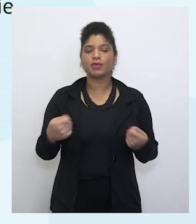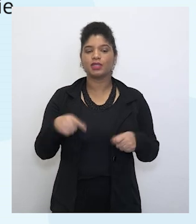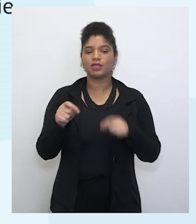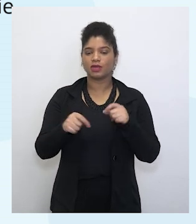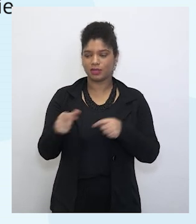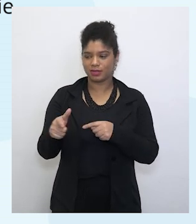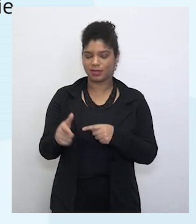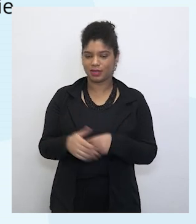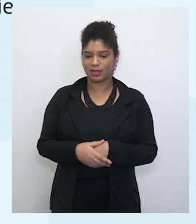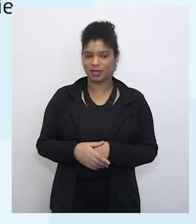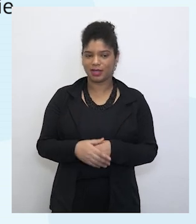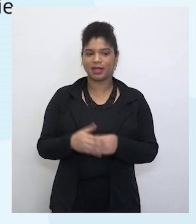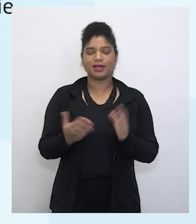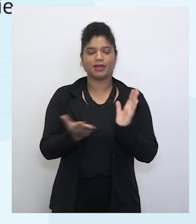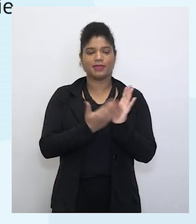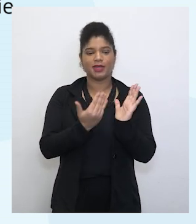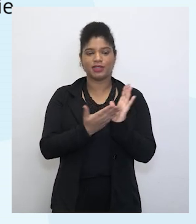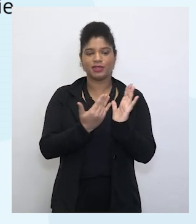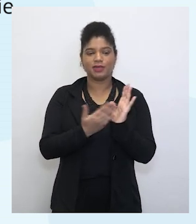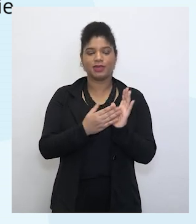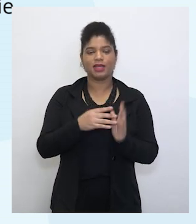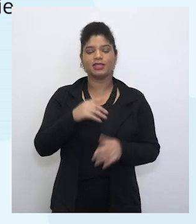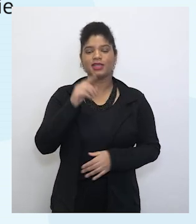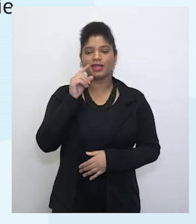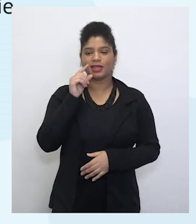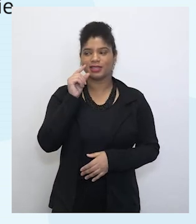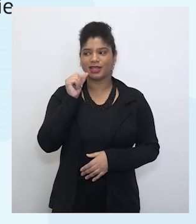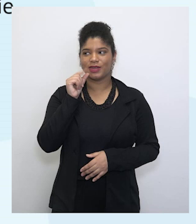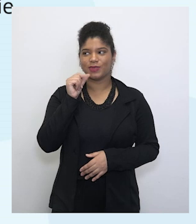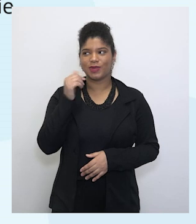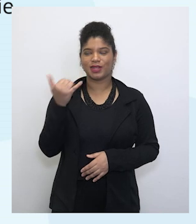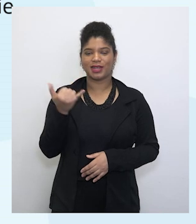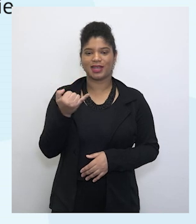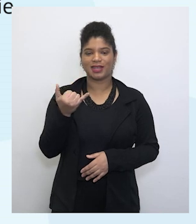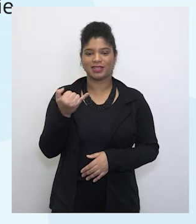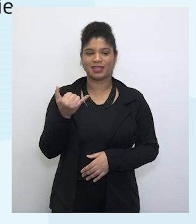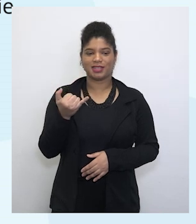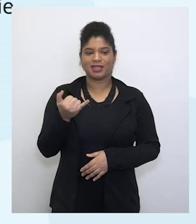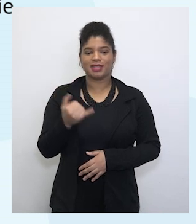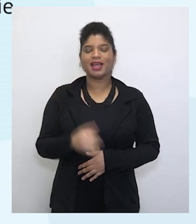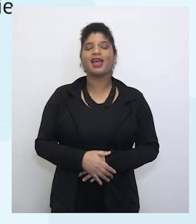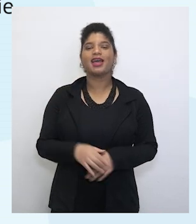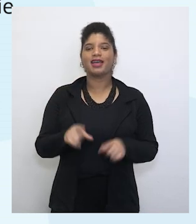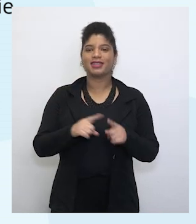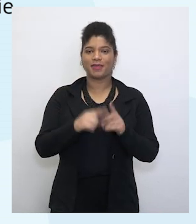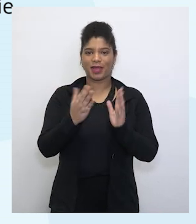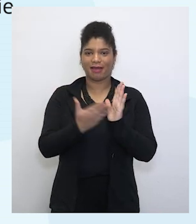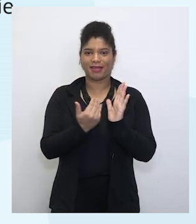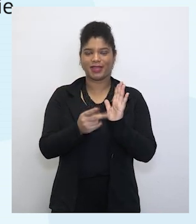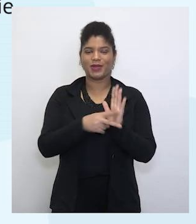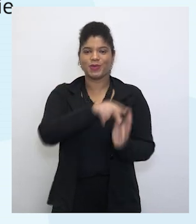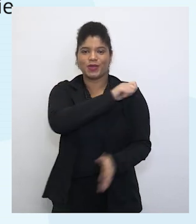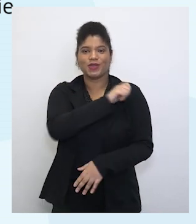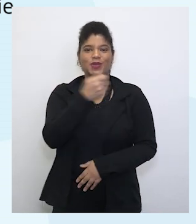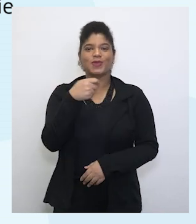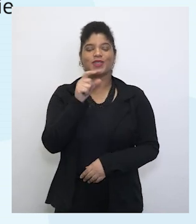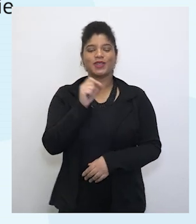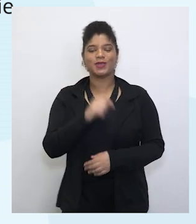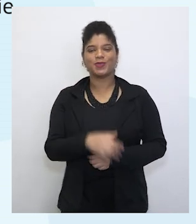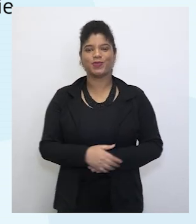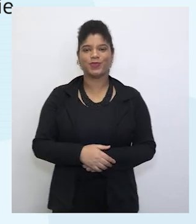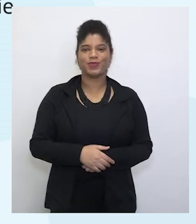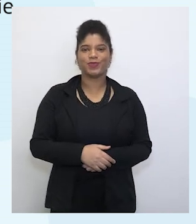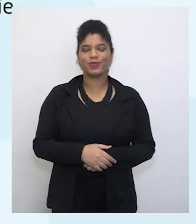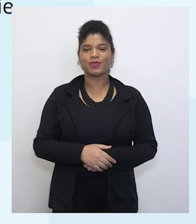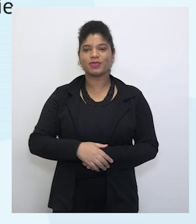your notebook. Your notebook, Yeah, o seu caderno. Então, para essa aula, você vai precisar de o seu caderno. A pen